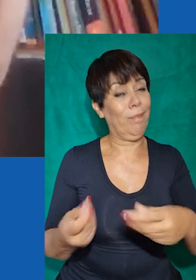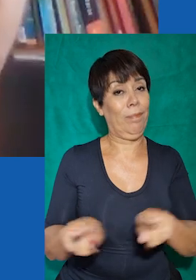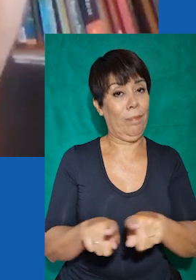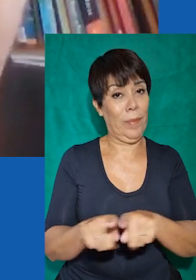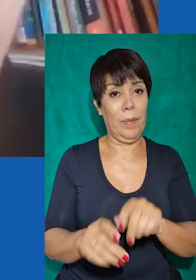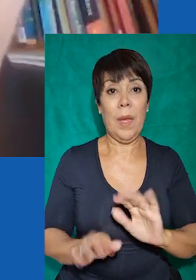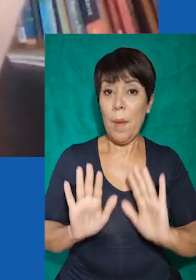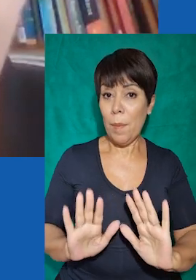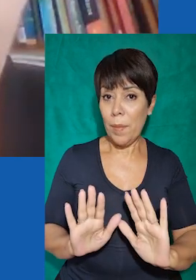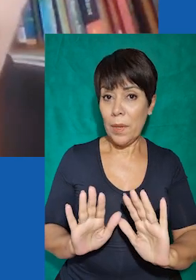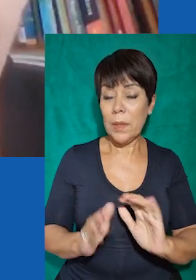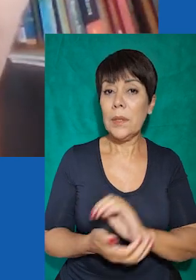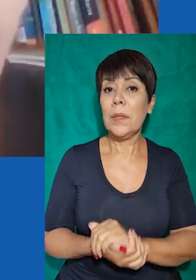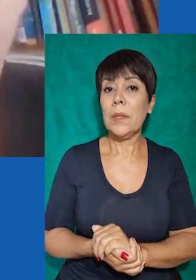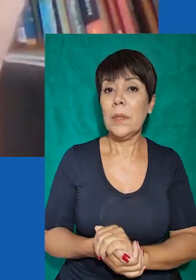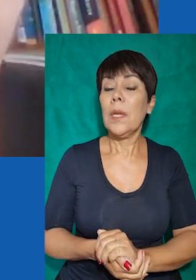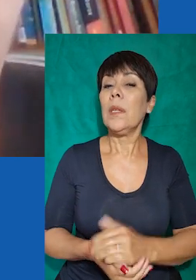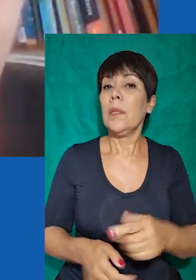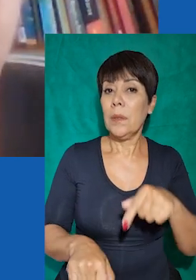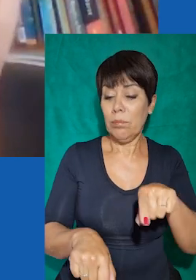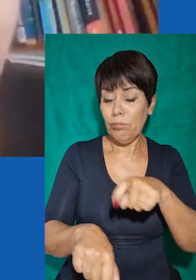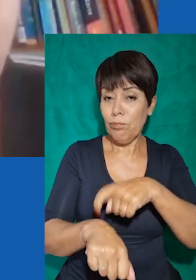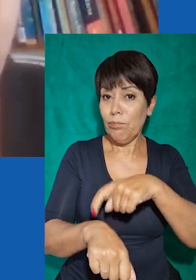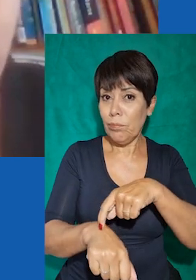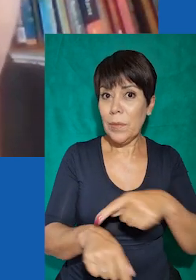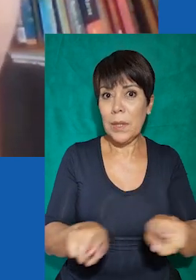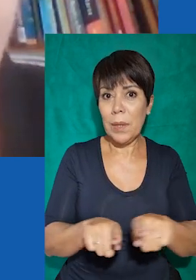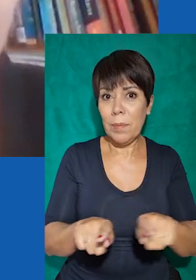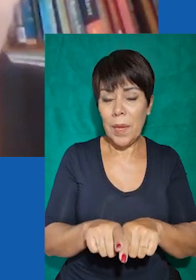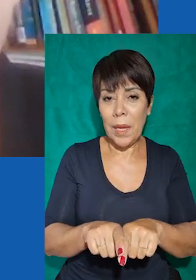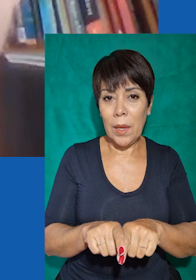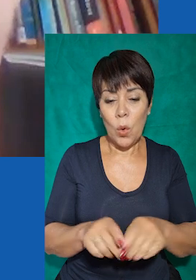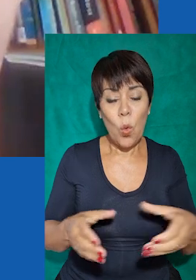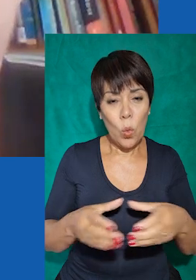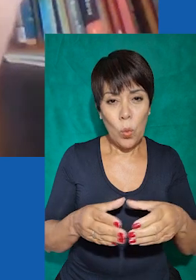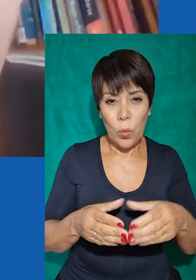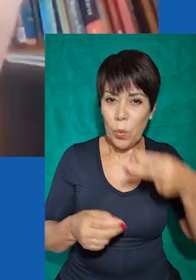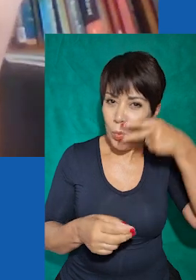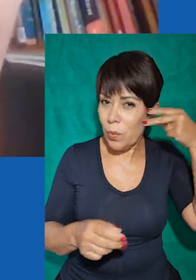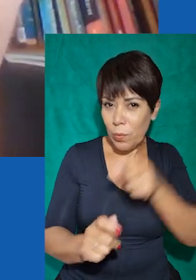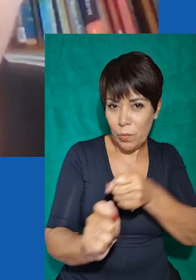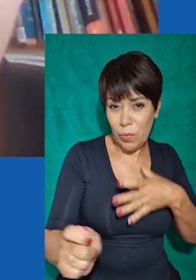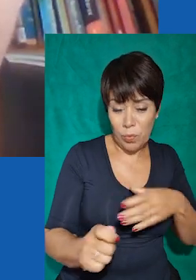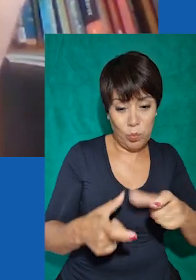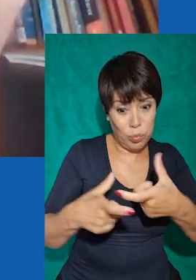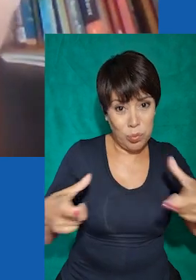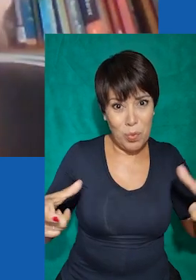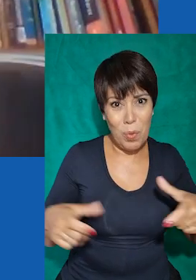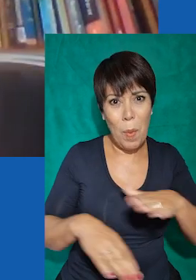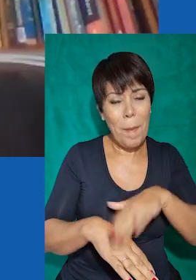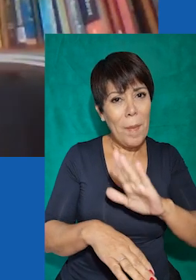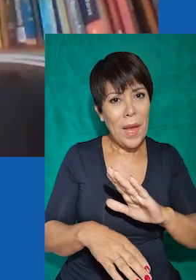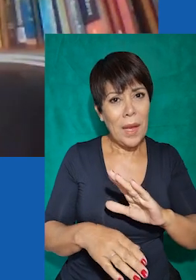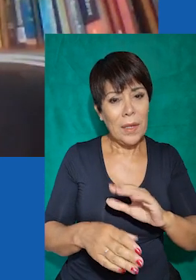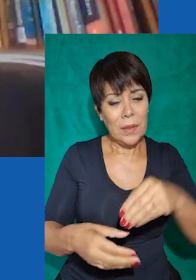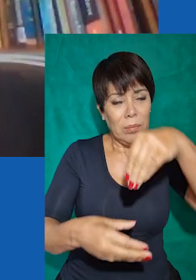Por outro lado, né, é um momento de crescimento da presença indígena no cenário político. Basta